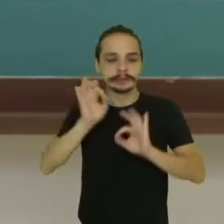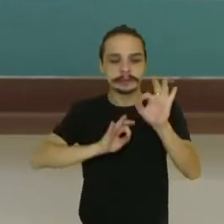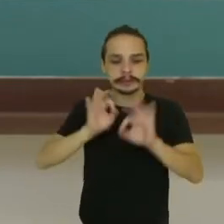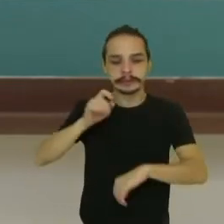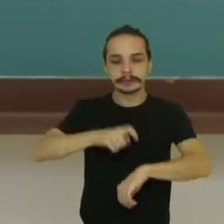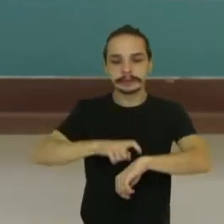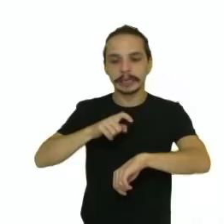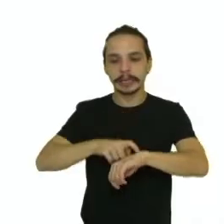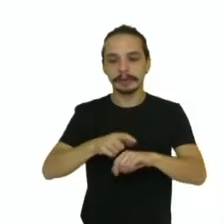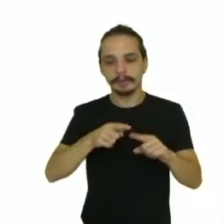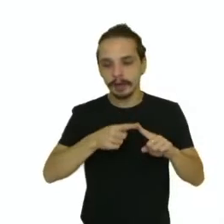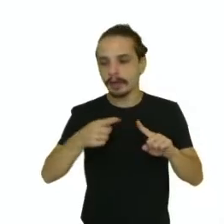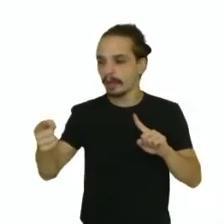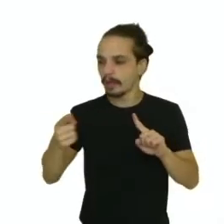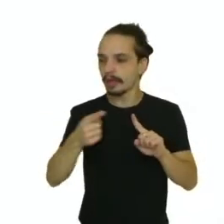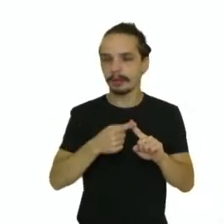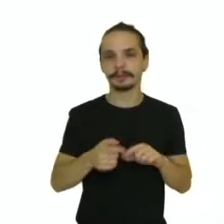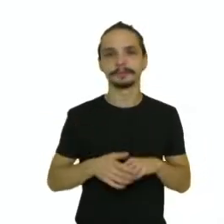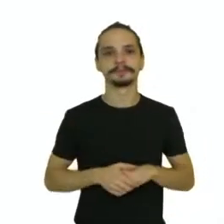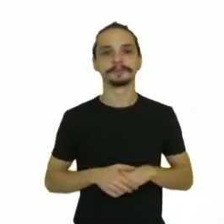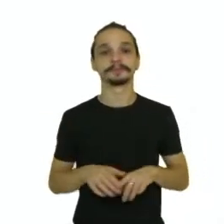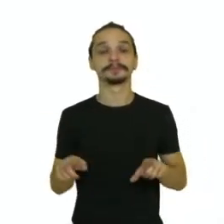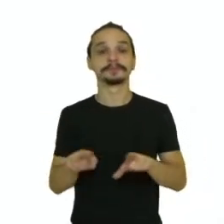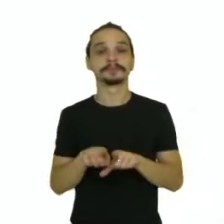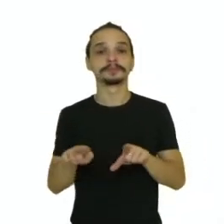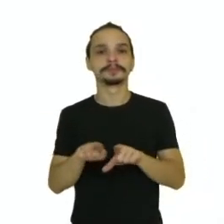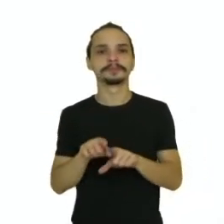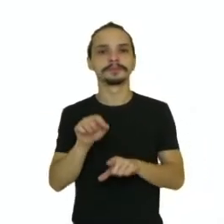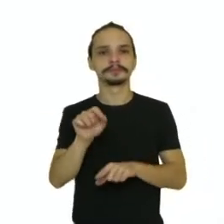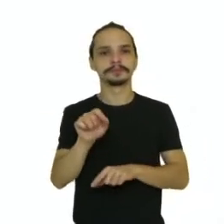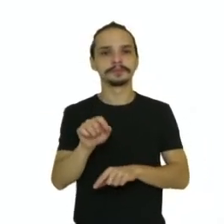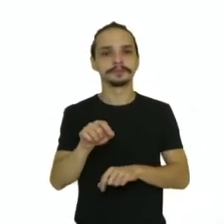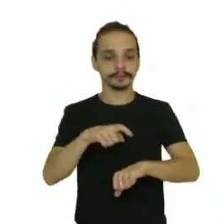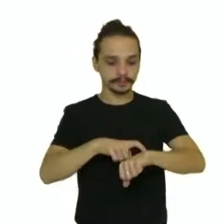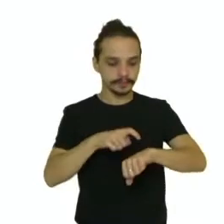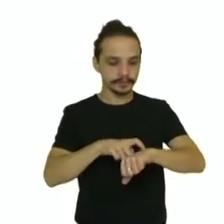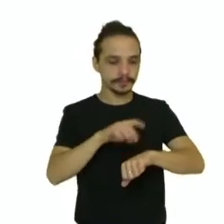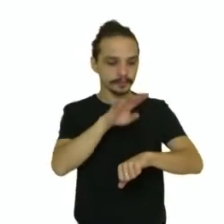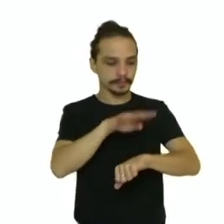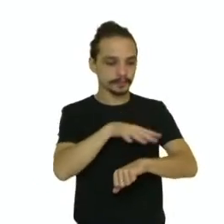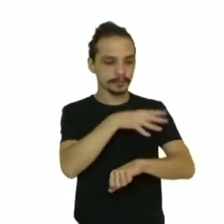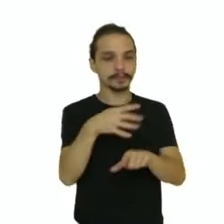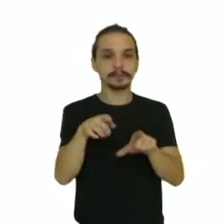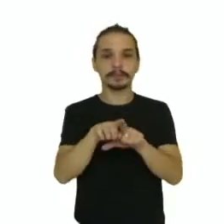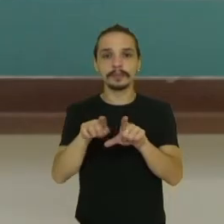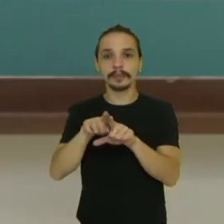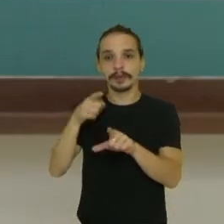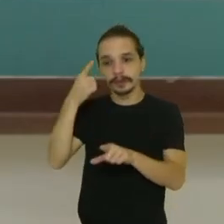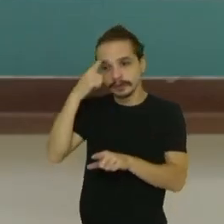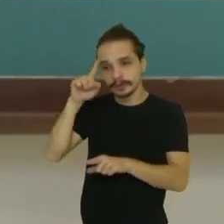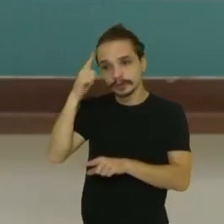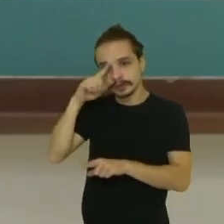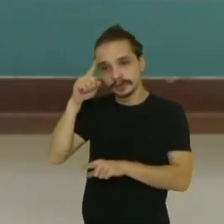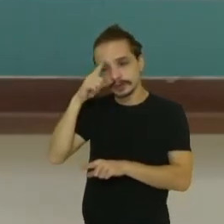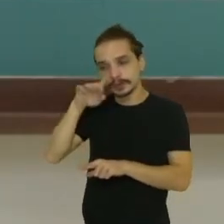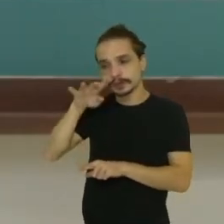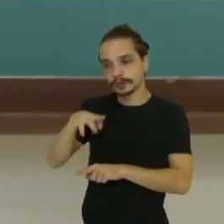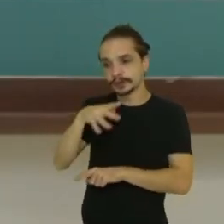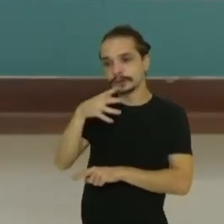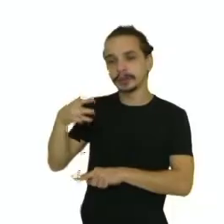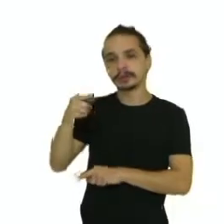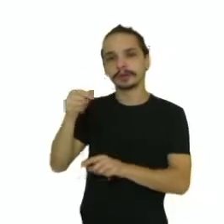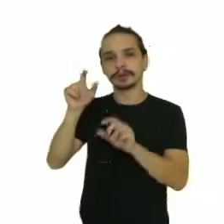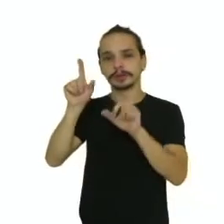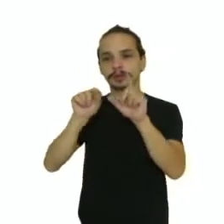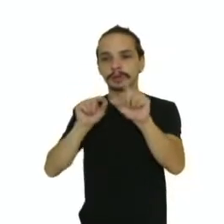tonifica e nesse painel além dos horários monte um calendário pessoal com definição dos conteúdos que você vai